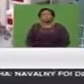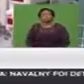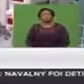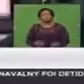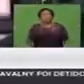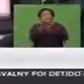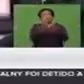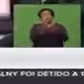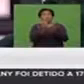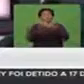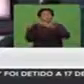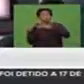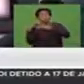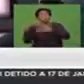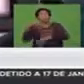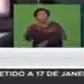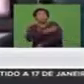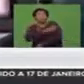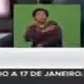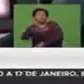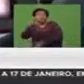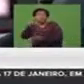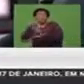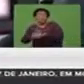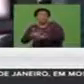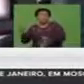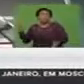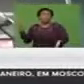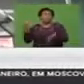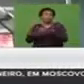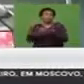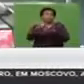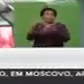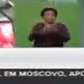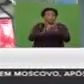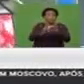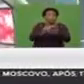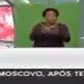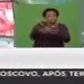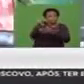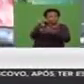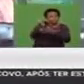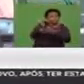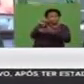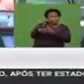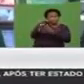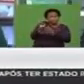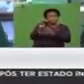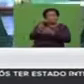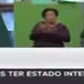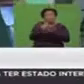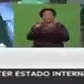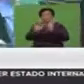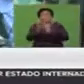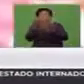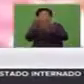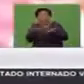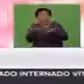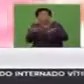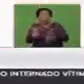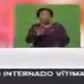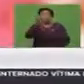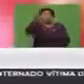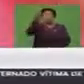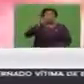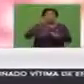Hospital Central de Maputo e vinha sendo usado apenas para pequenas cirurgias. Mas daqui em diante passa a ser